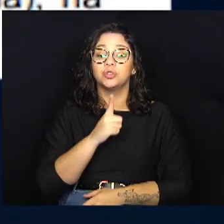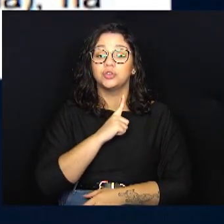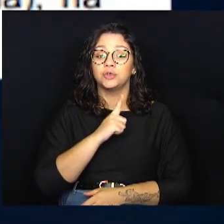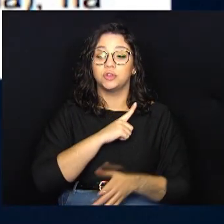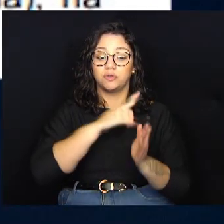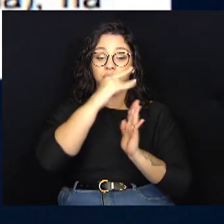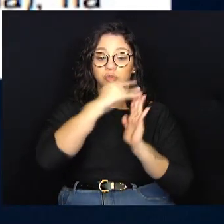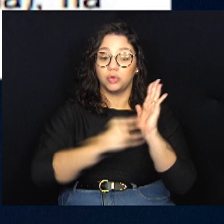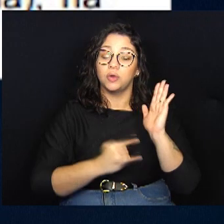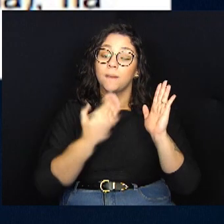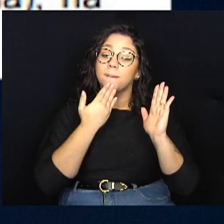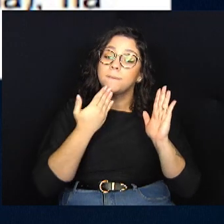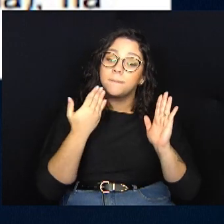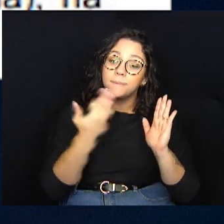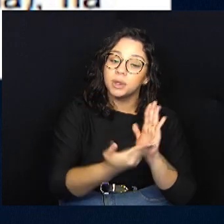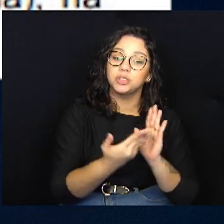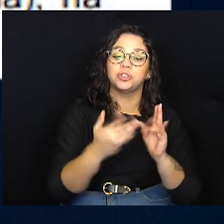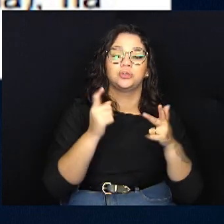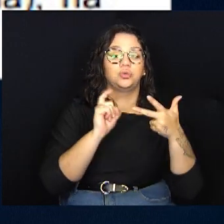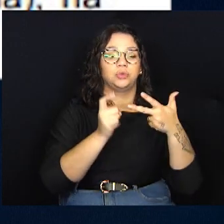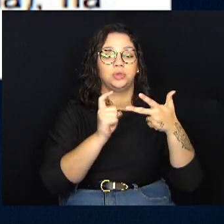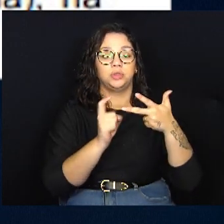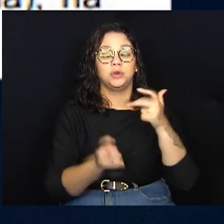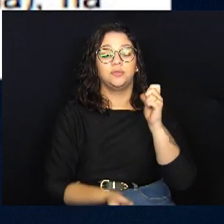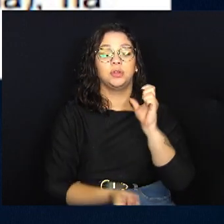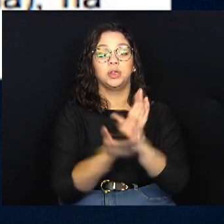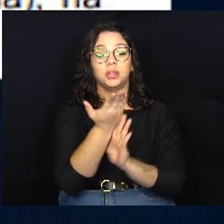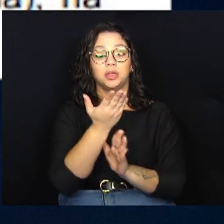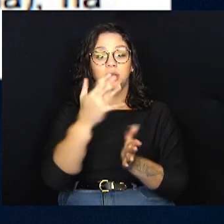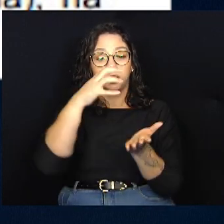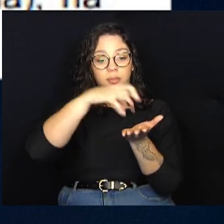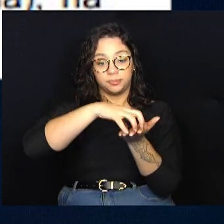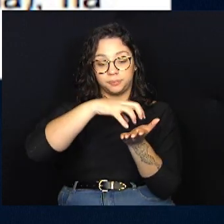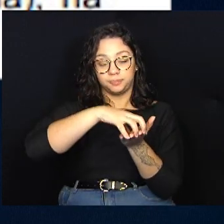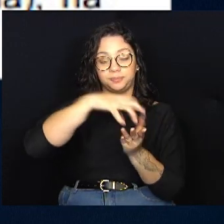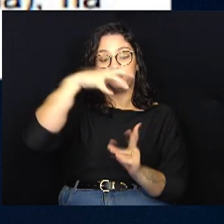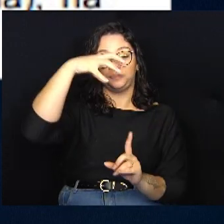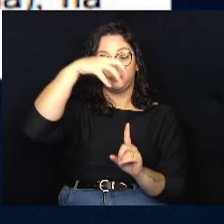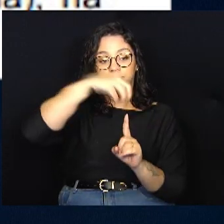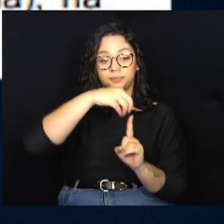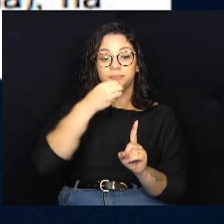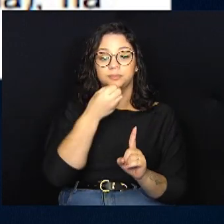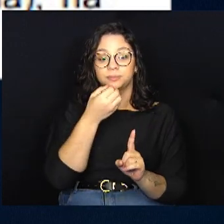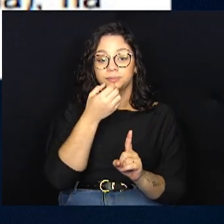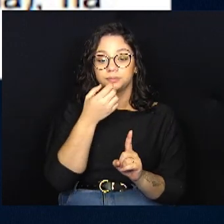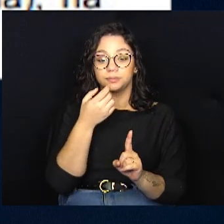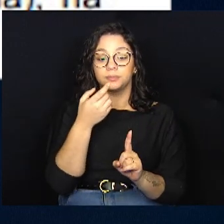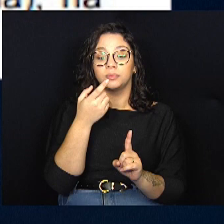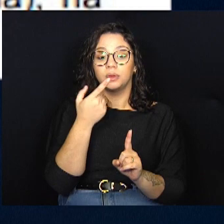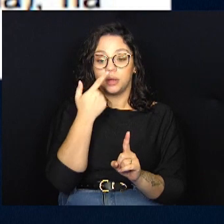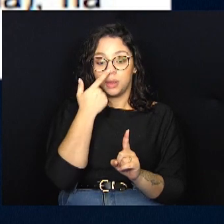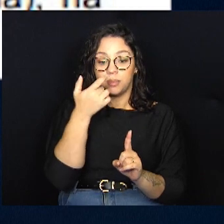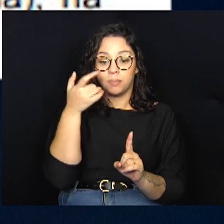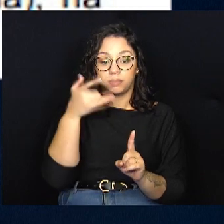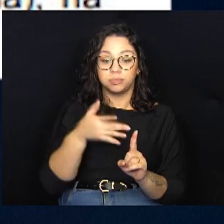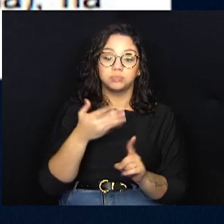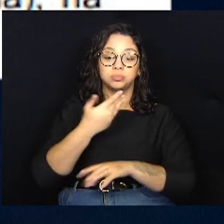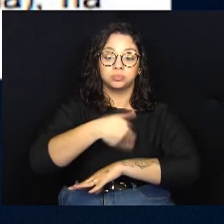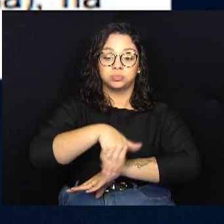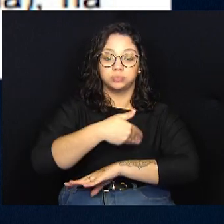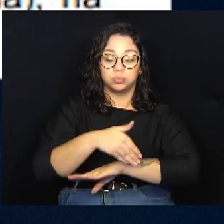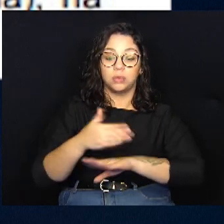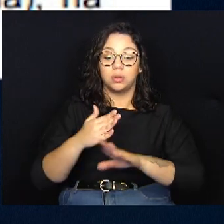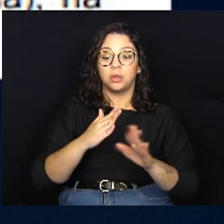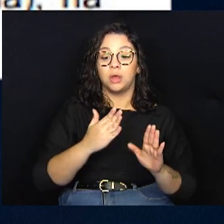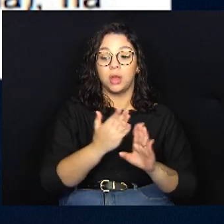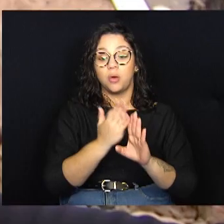documento solicitando ao Executivo a implantação de um ecoponto na Avenida Paulo Cuba de Souza, ao lado da antiga